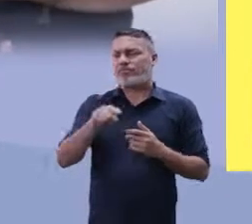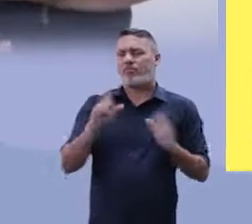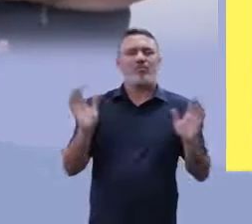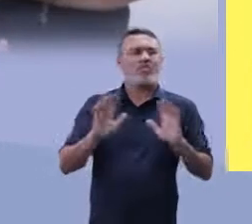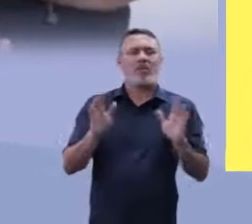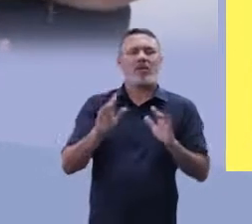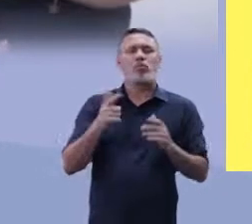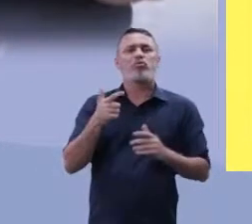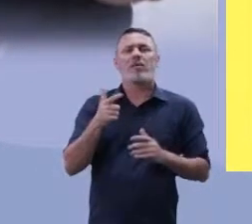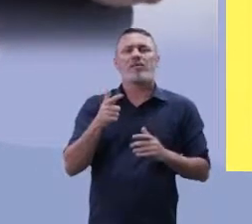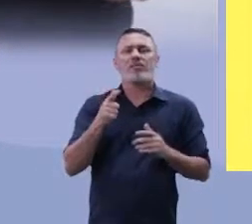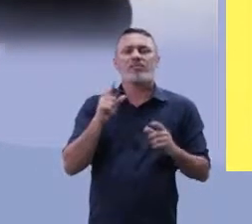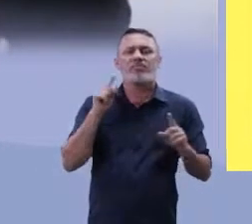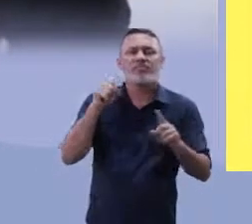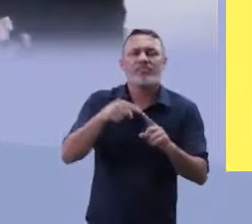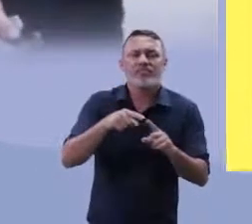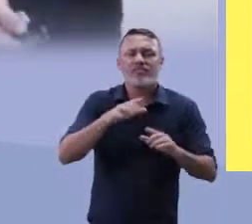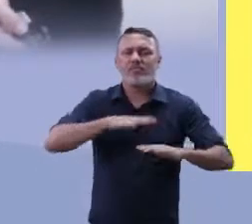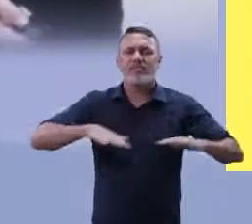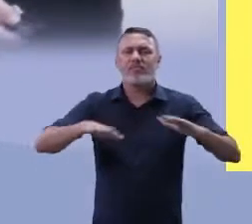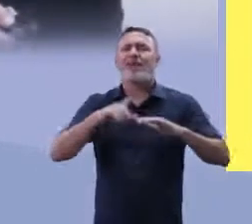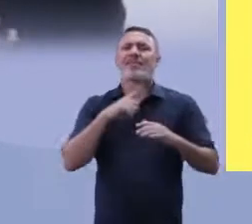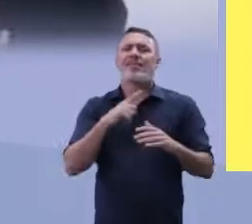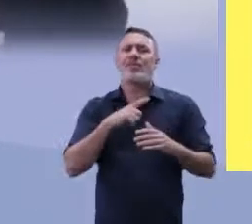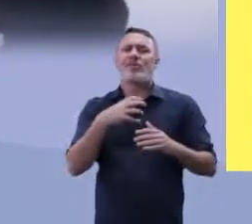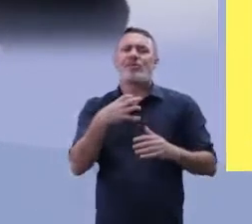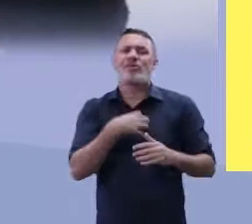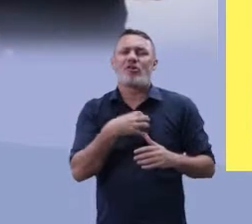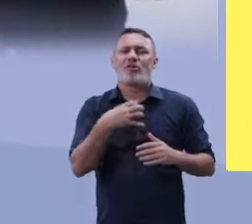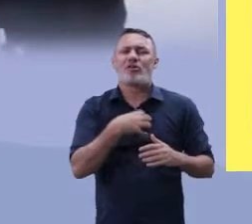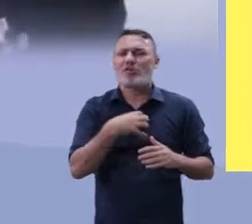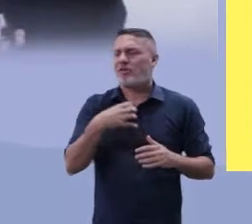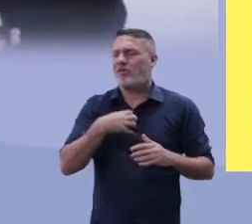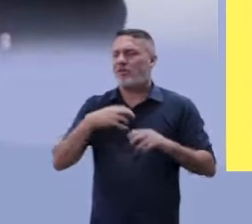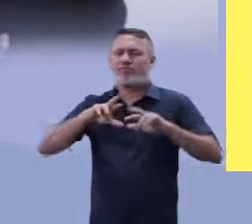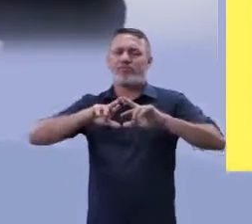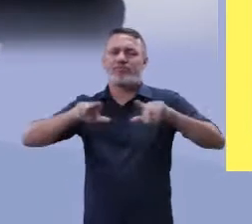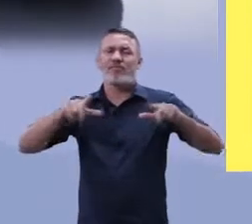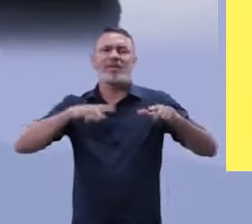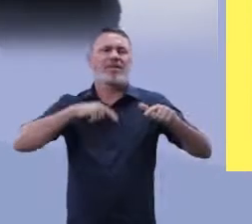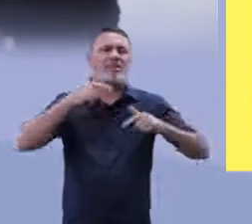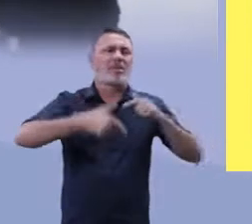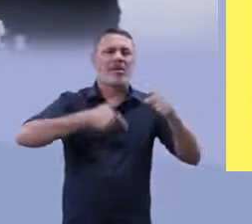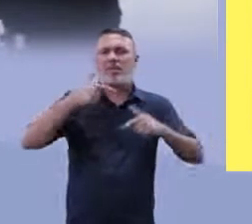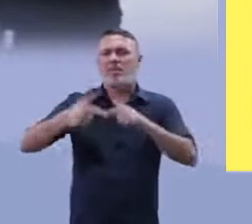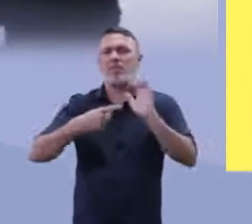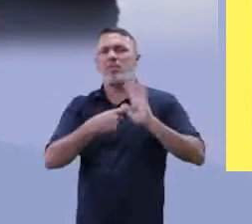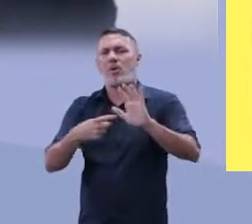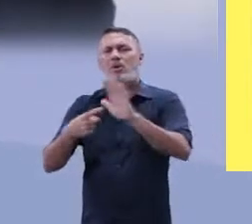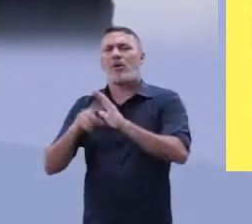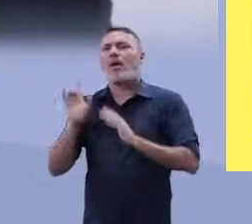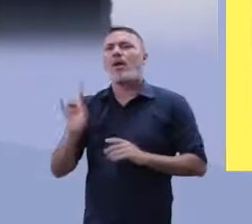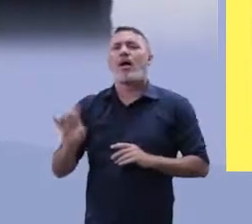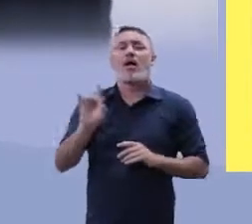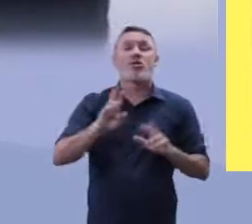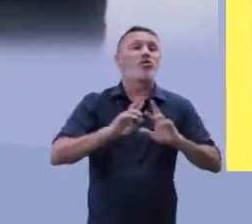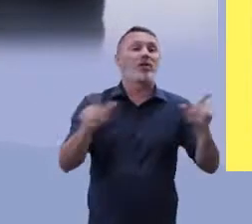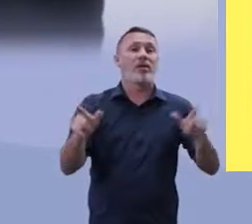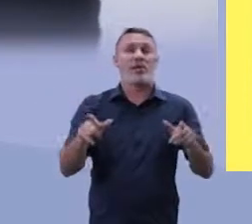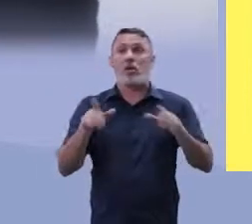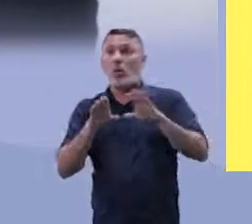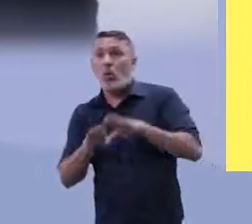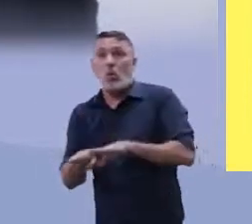sincrético. Ele apresentará inúmeras formas, inúmeros trabalhos, cada